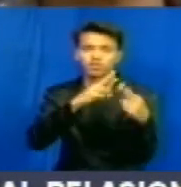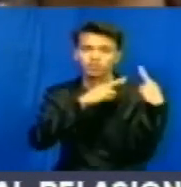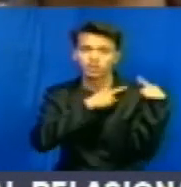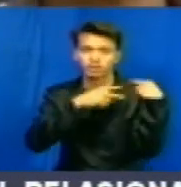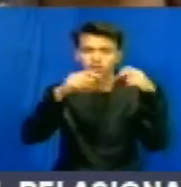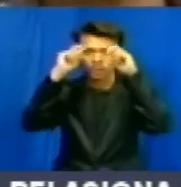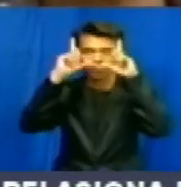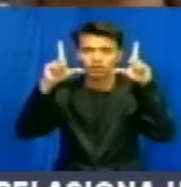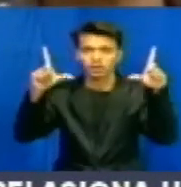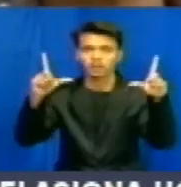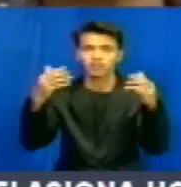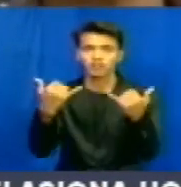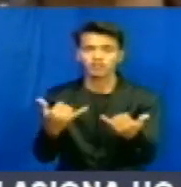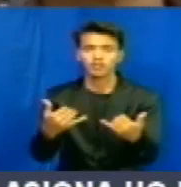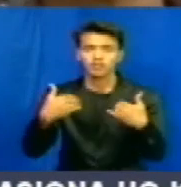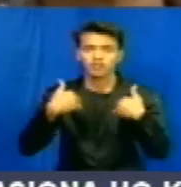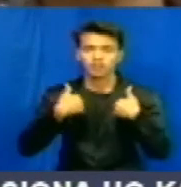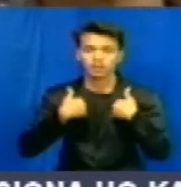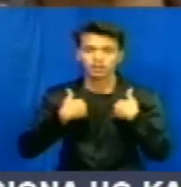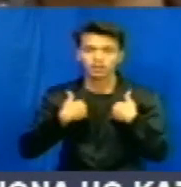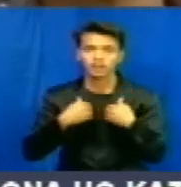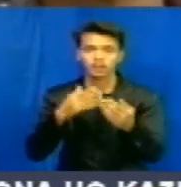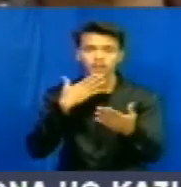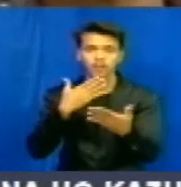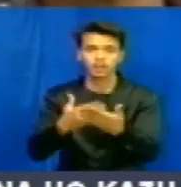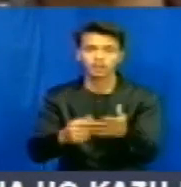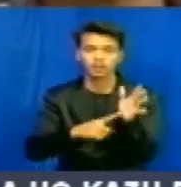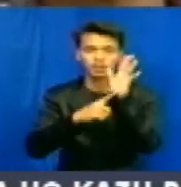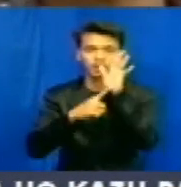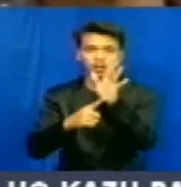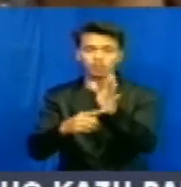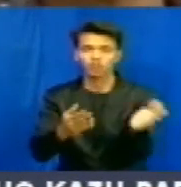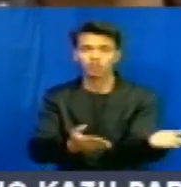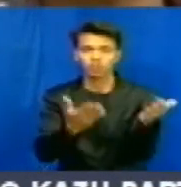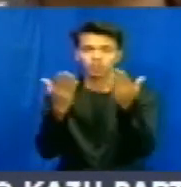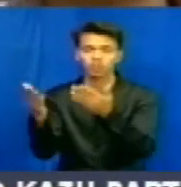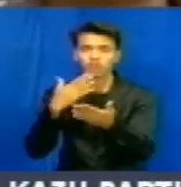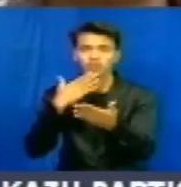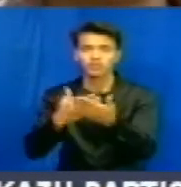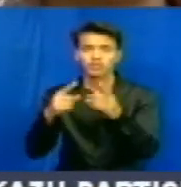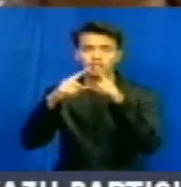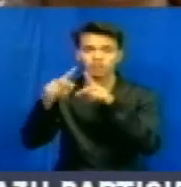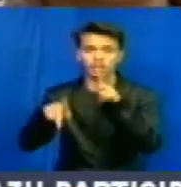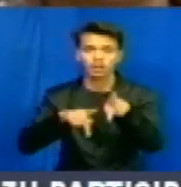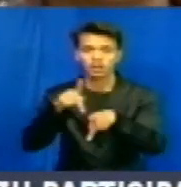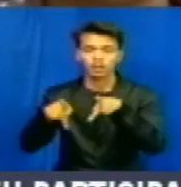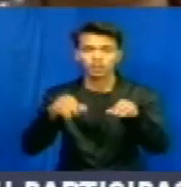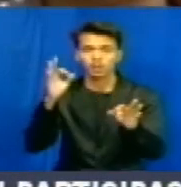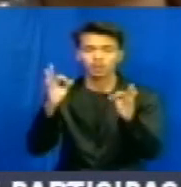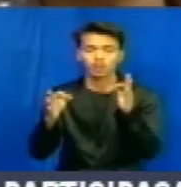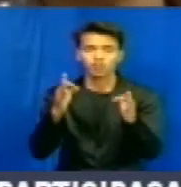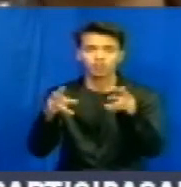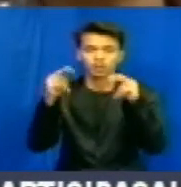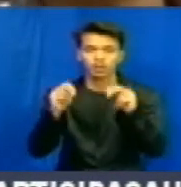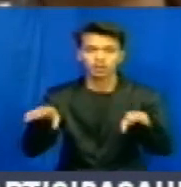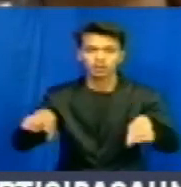e a boa dia que balu, que merece e te publica tudo, tem valor e benefício para o povo. Lemos, tem que